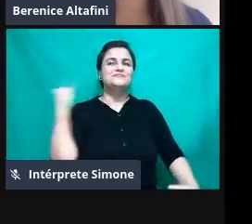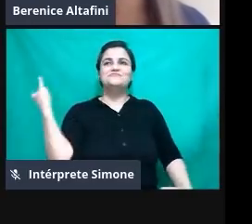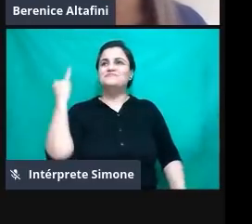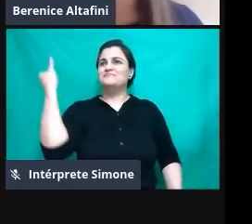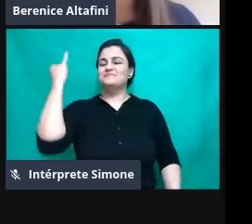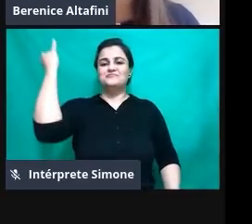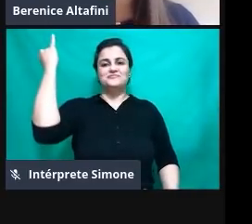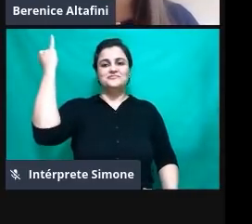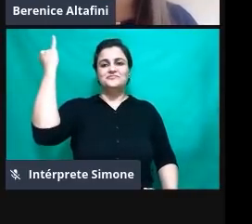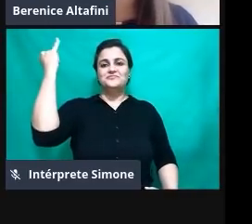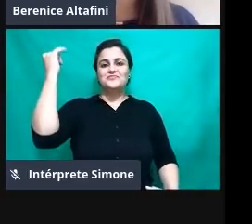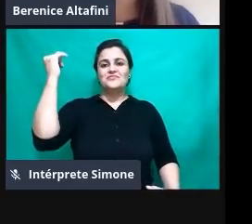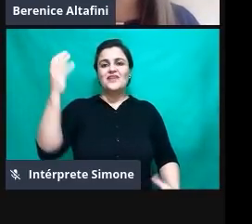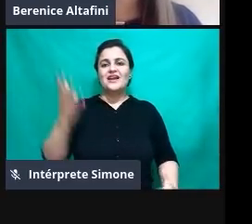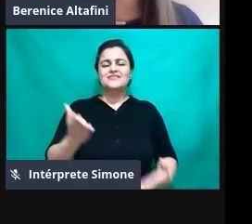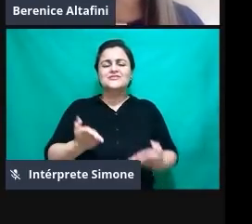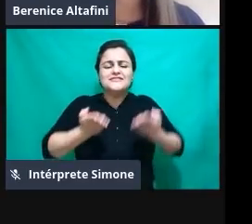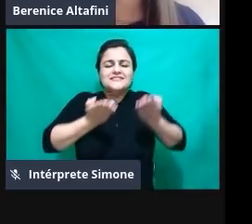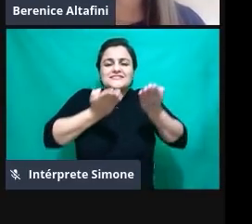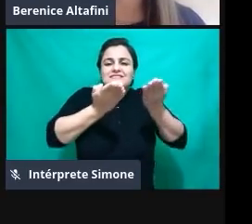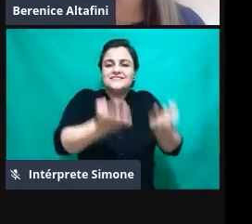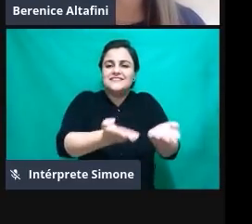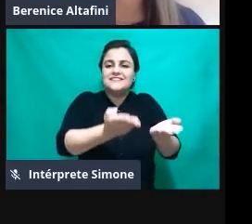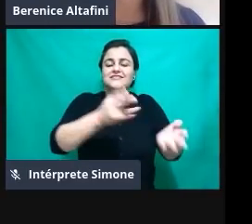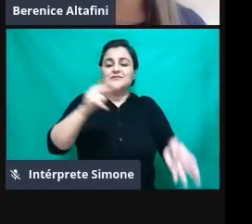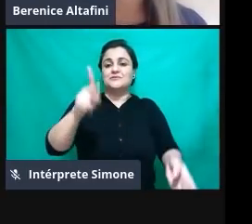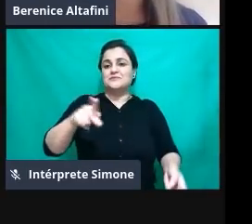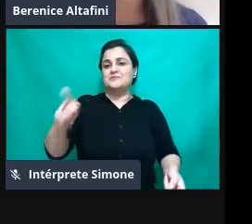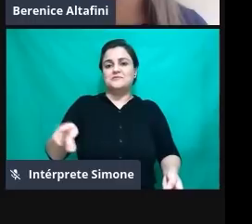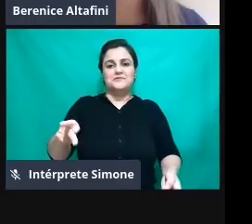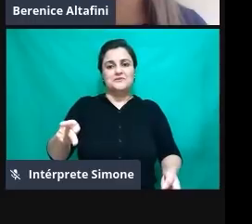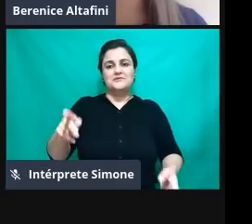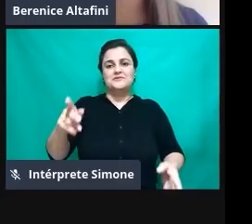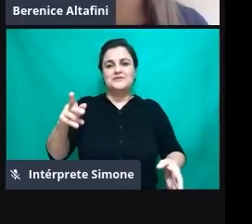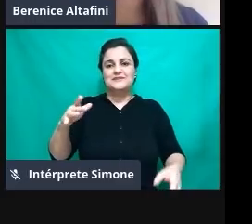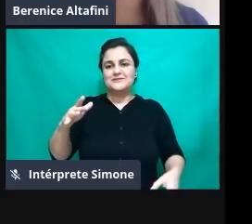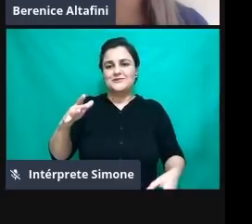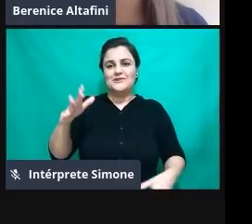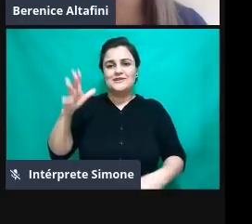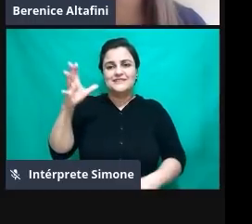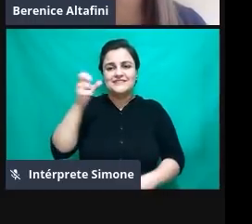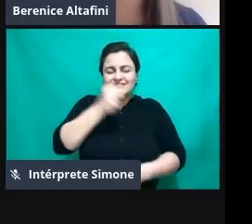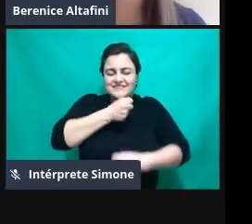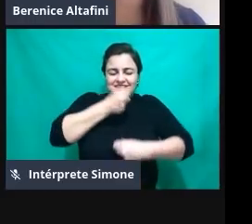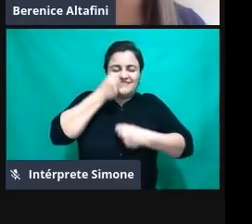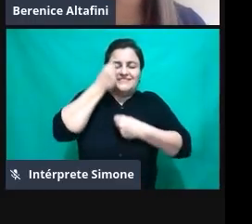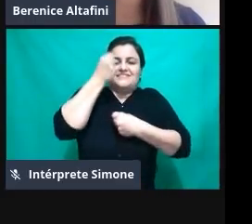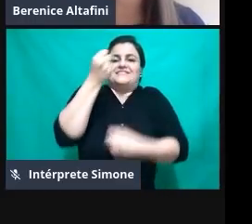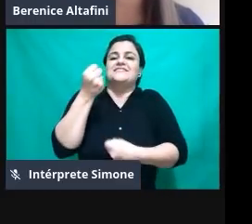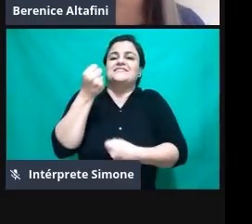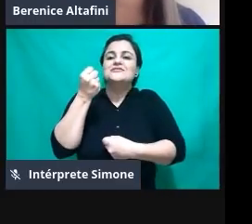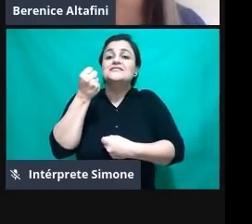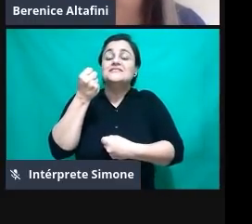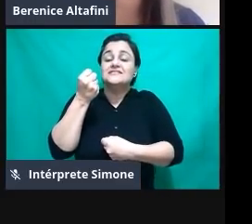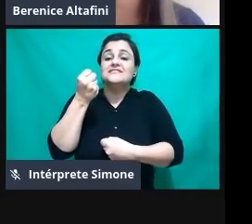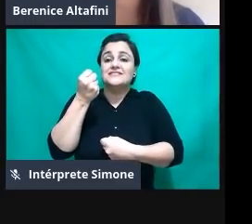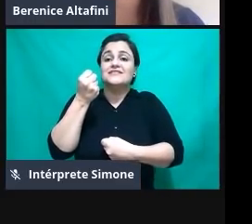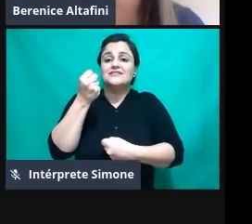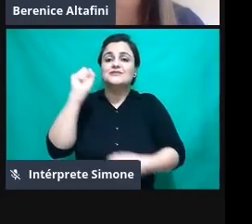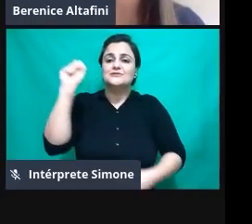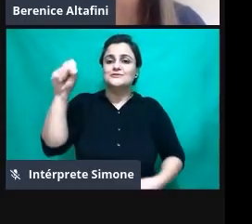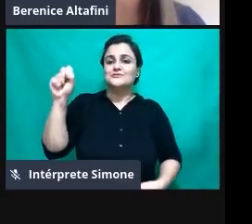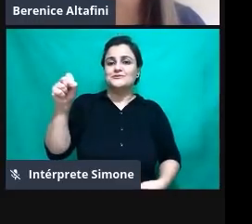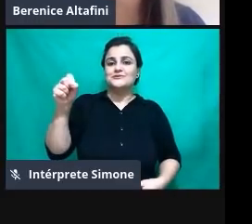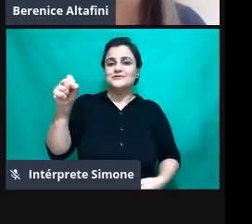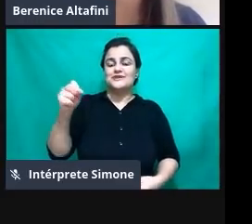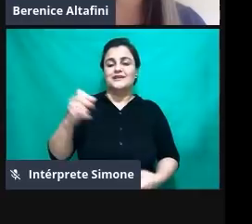aos alunos que não têm condições de acessar, no caso, uma plataforma digital, então chega até esse